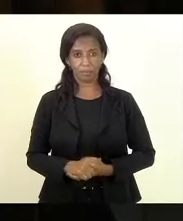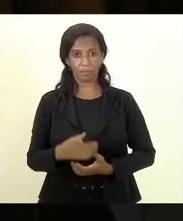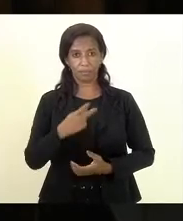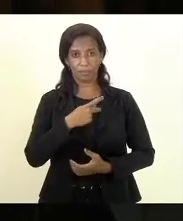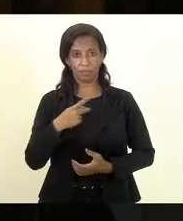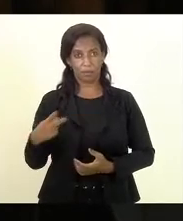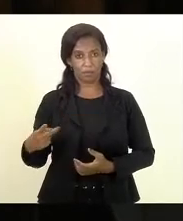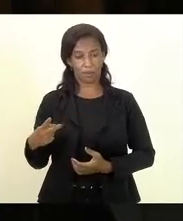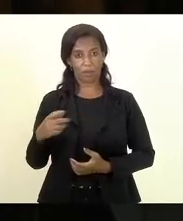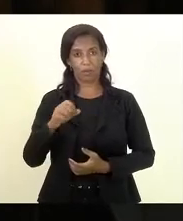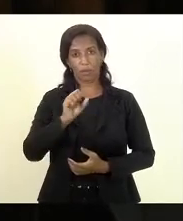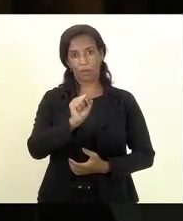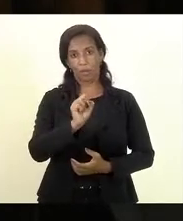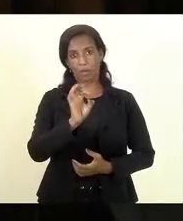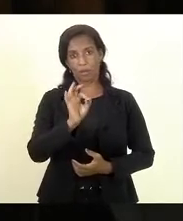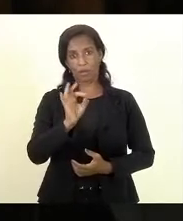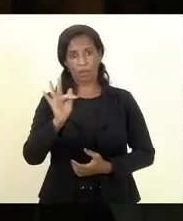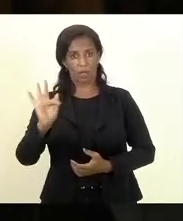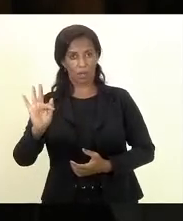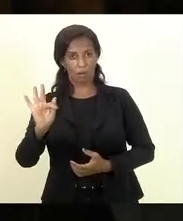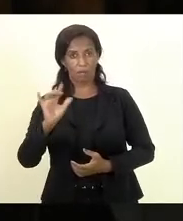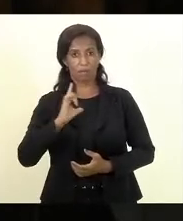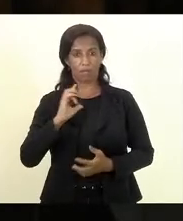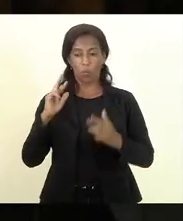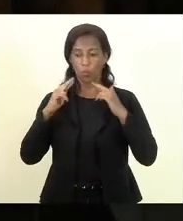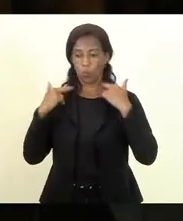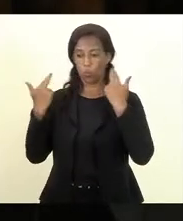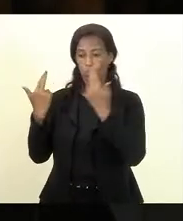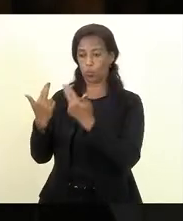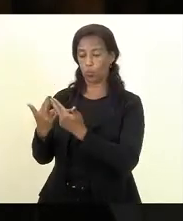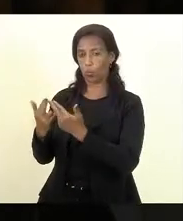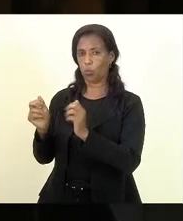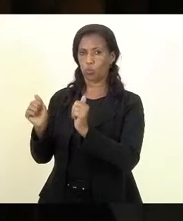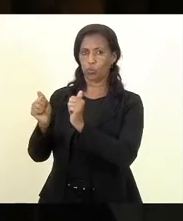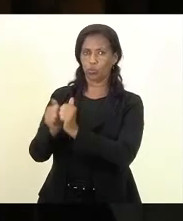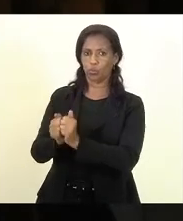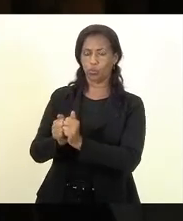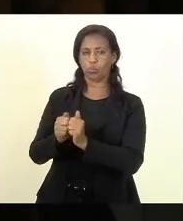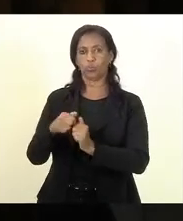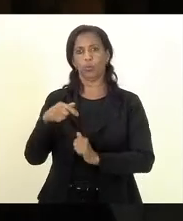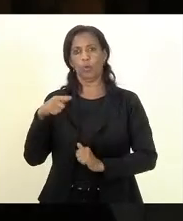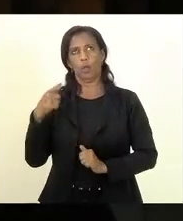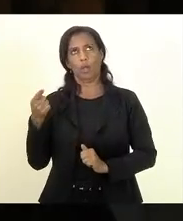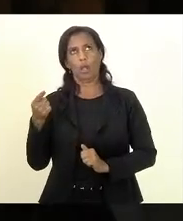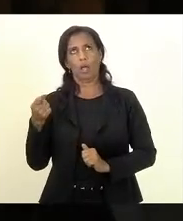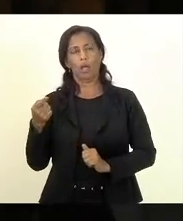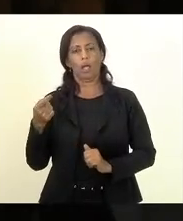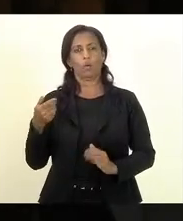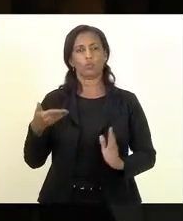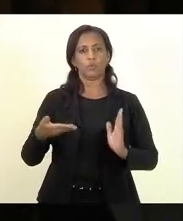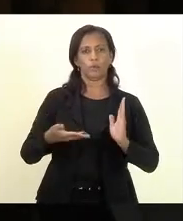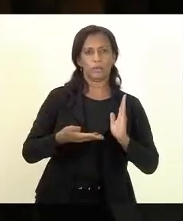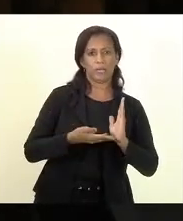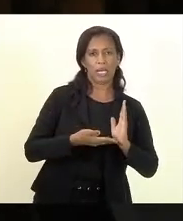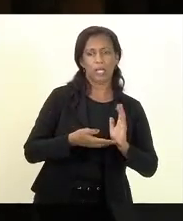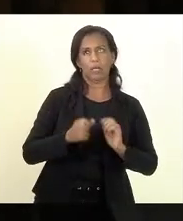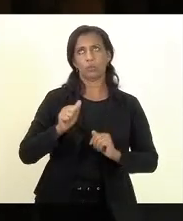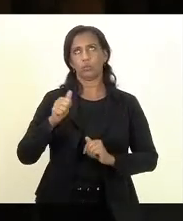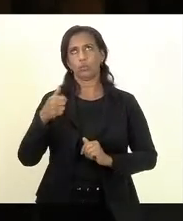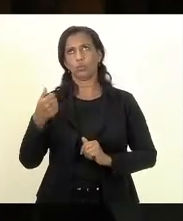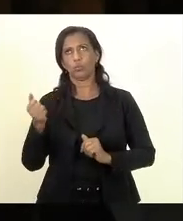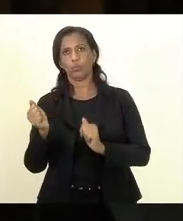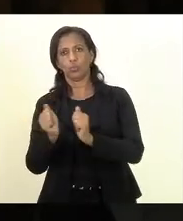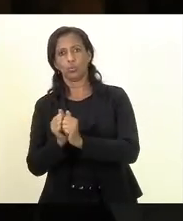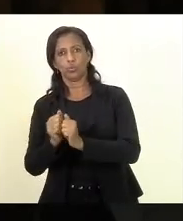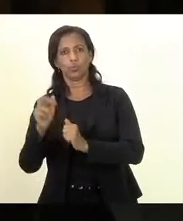presidente Supremo se reuniu com o presidente do Senado, com o novo chefe lá